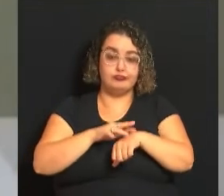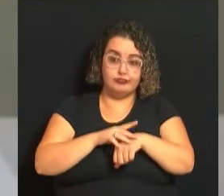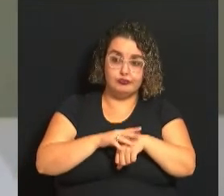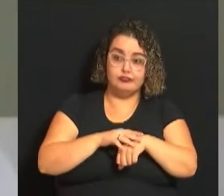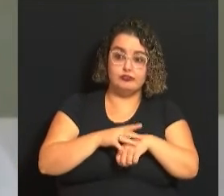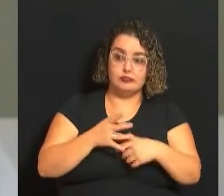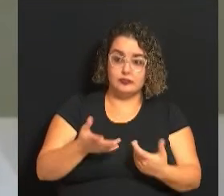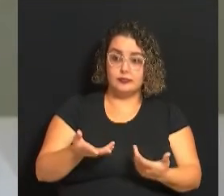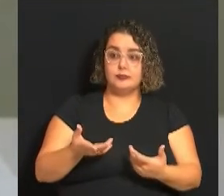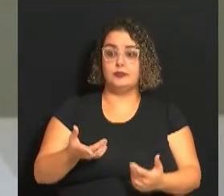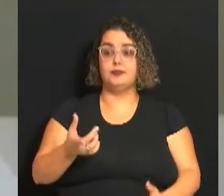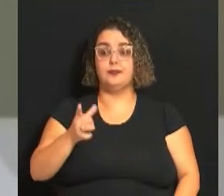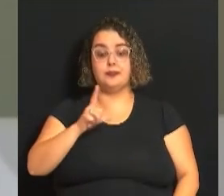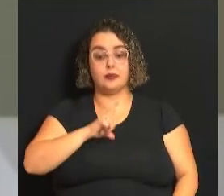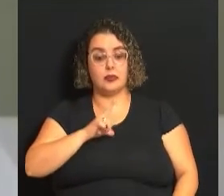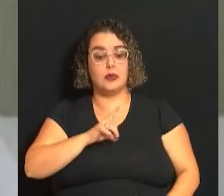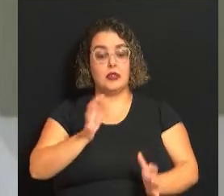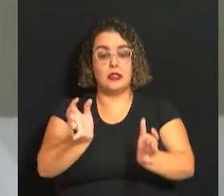que ter essa equipe